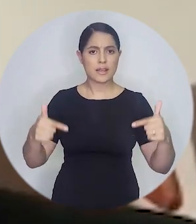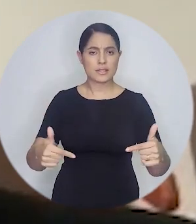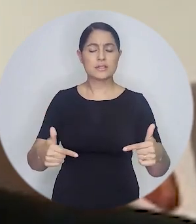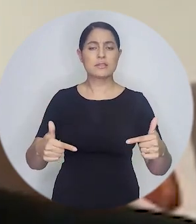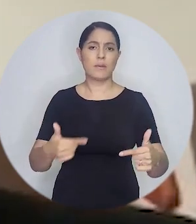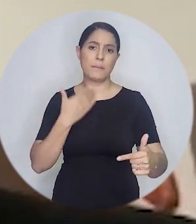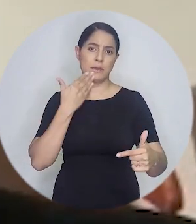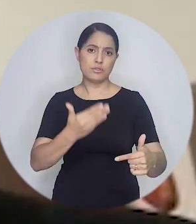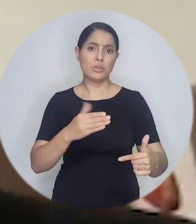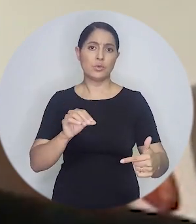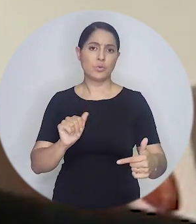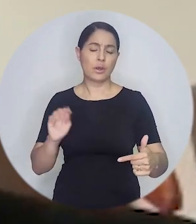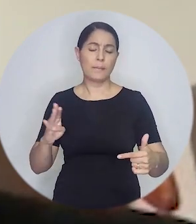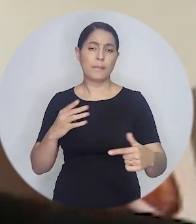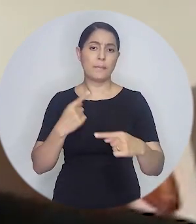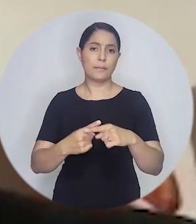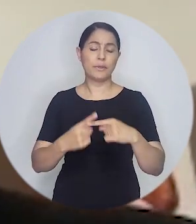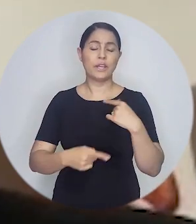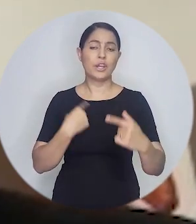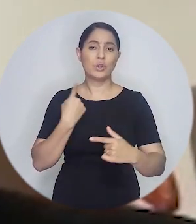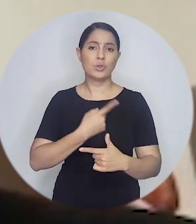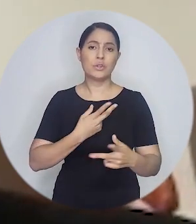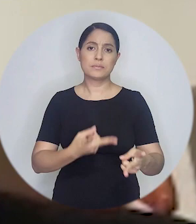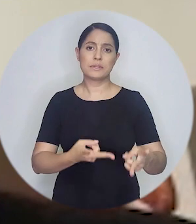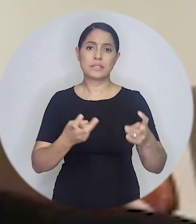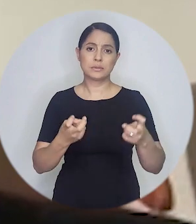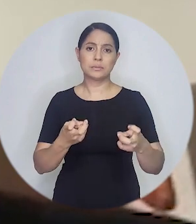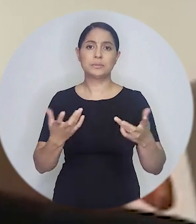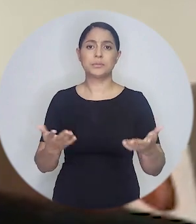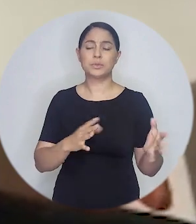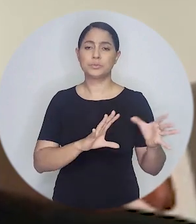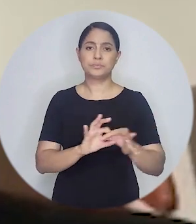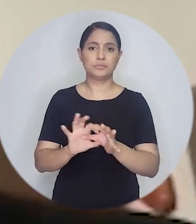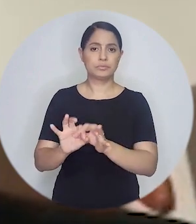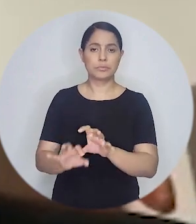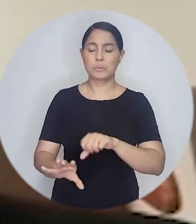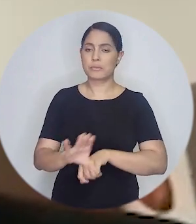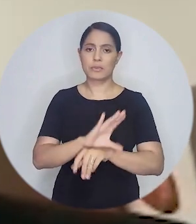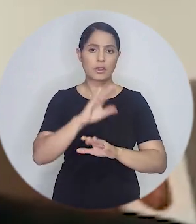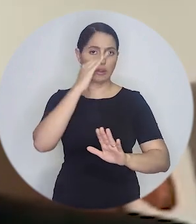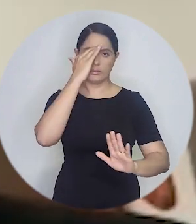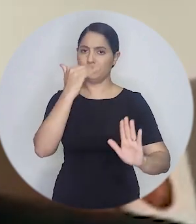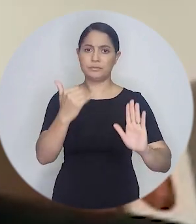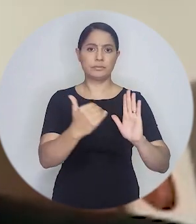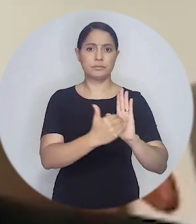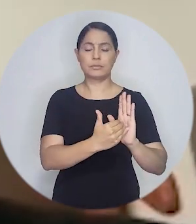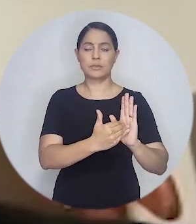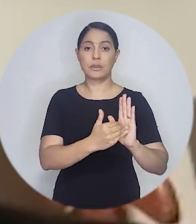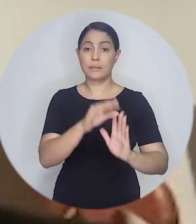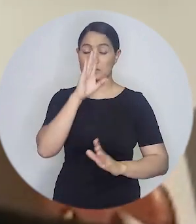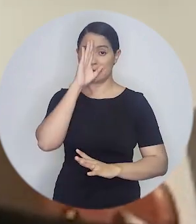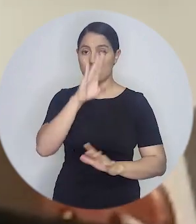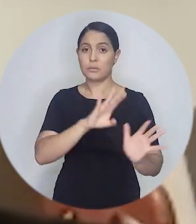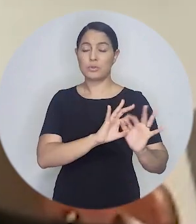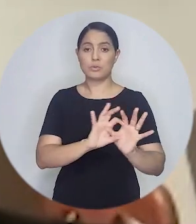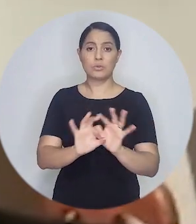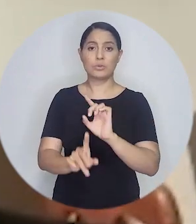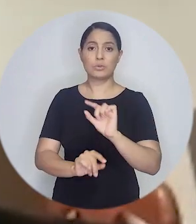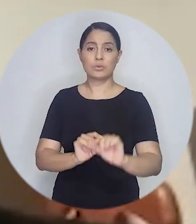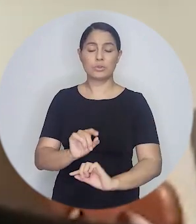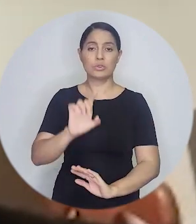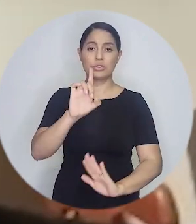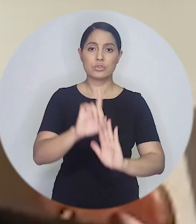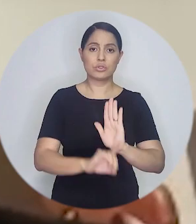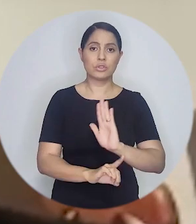OAB, porque vislumbramos a possível violação ao ordenamento jurídico constitucional,